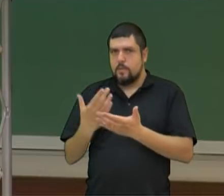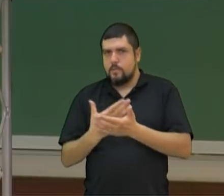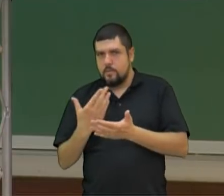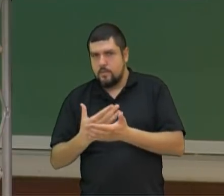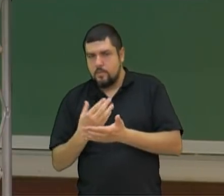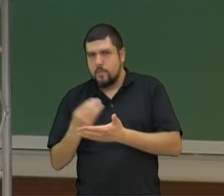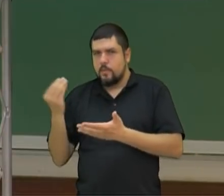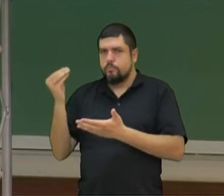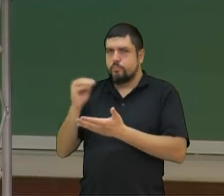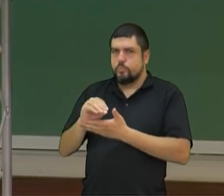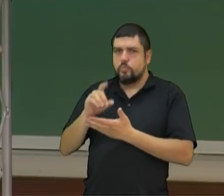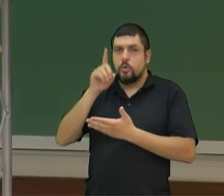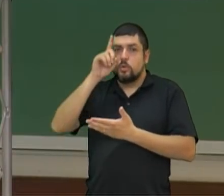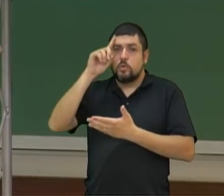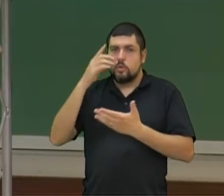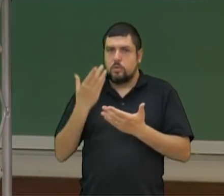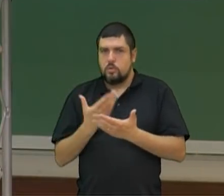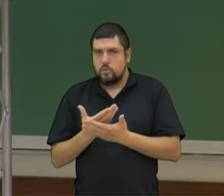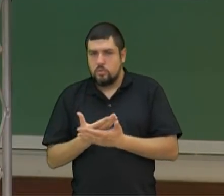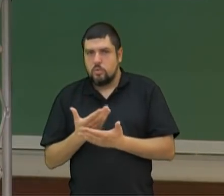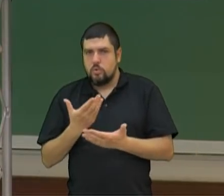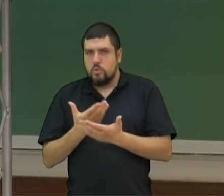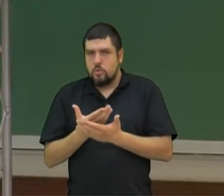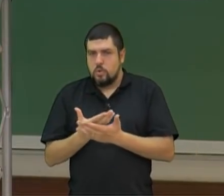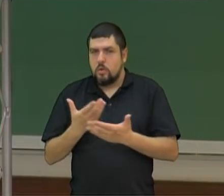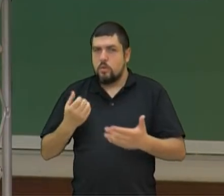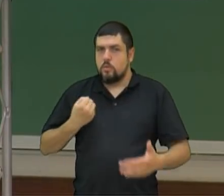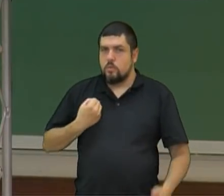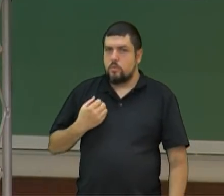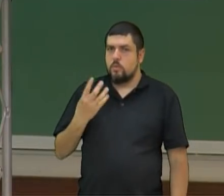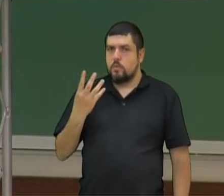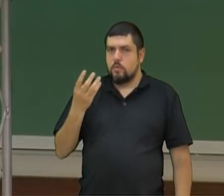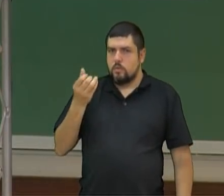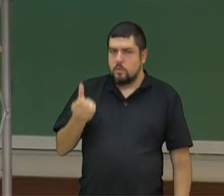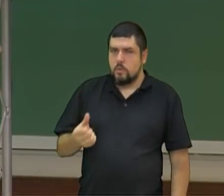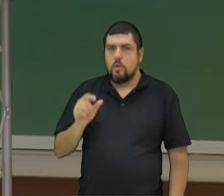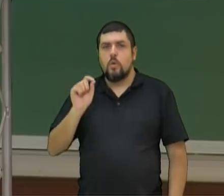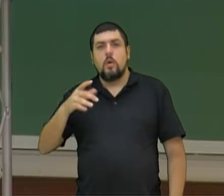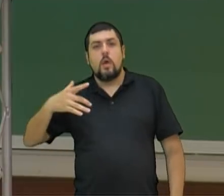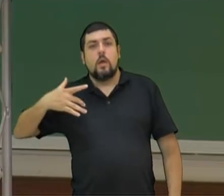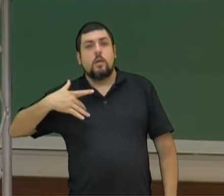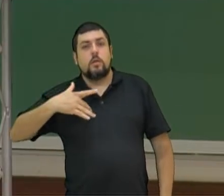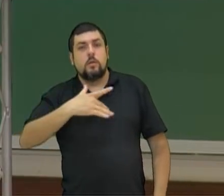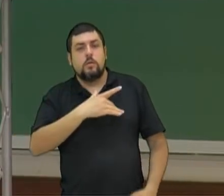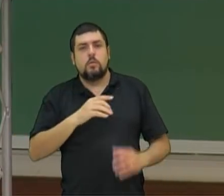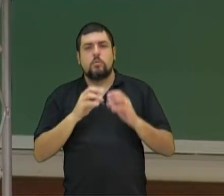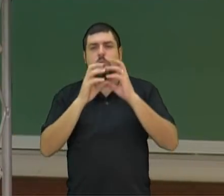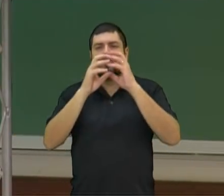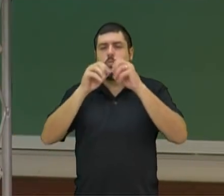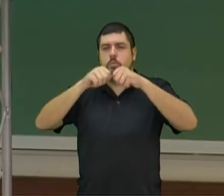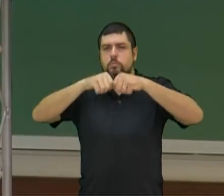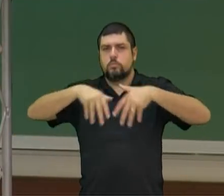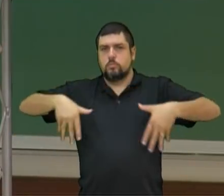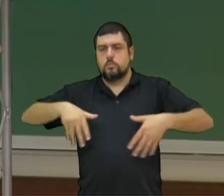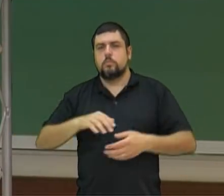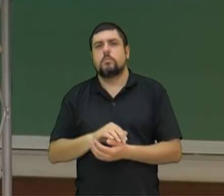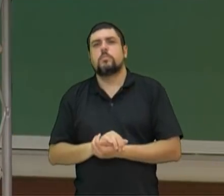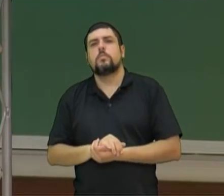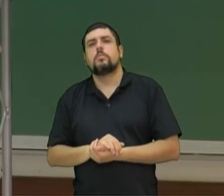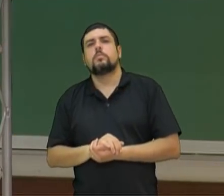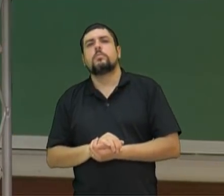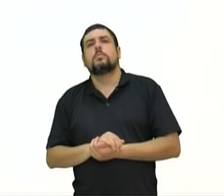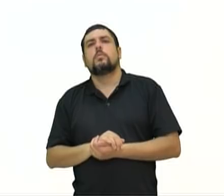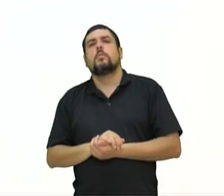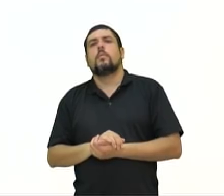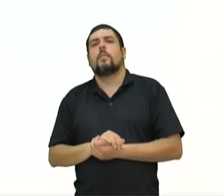hoje, o número da nossa aula 46, que fala sobre a saúde do sistema nervoso. Então, olha a pergunta que eu trago